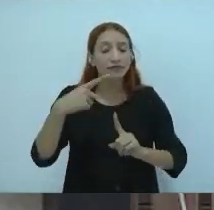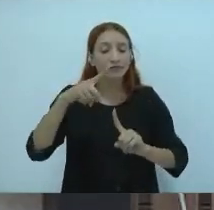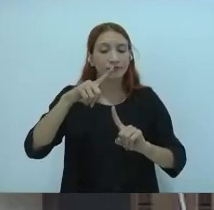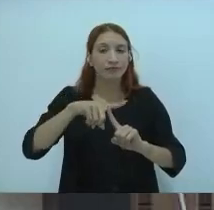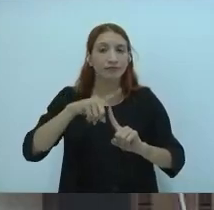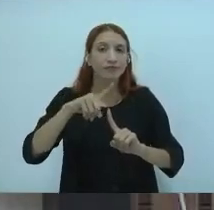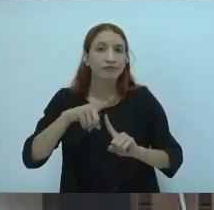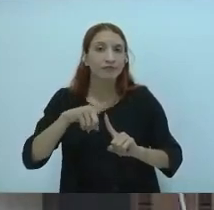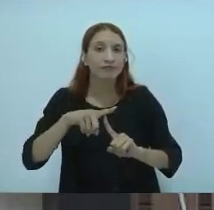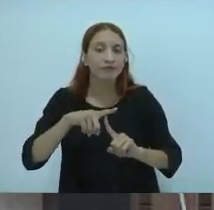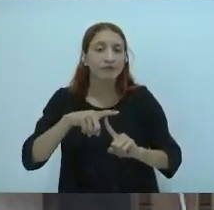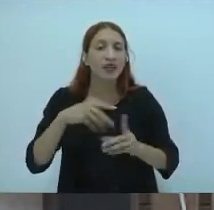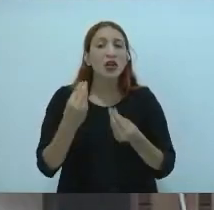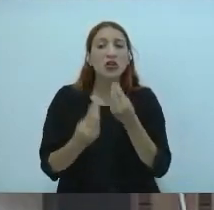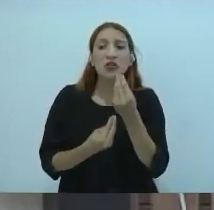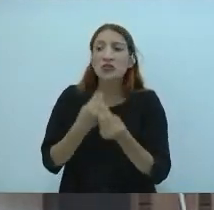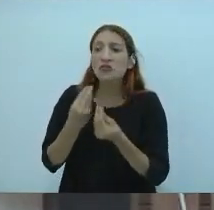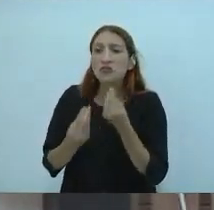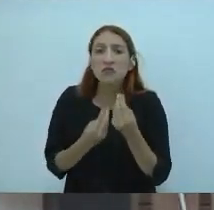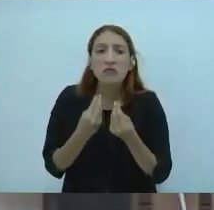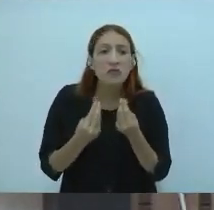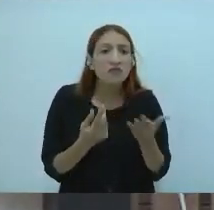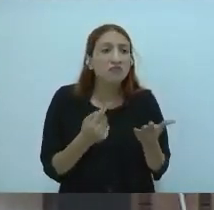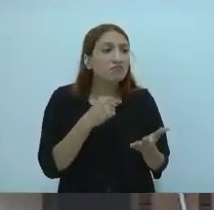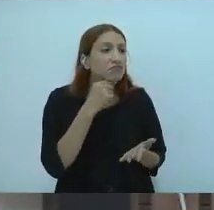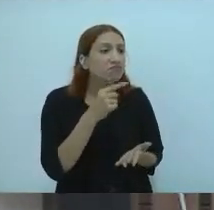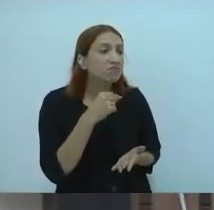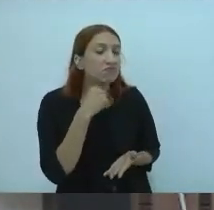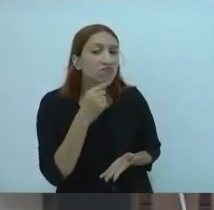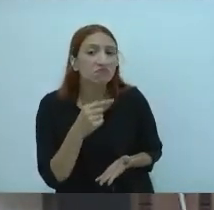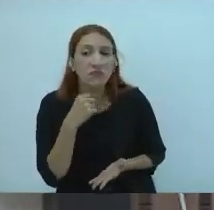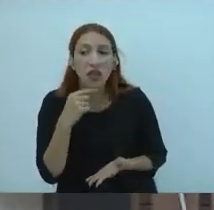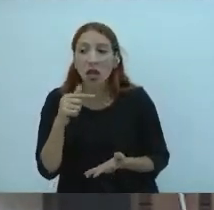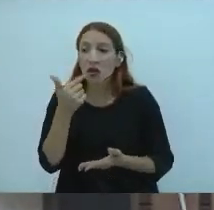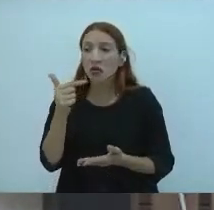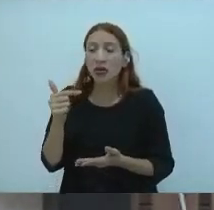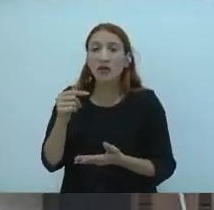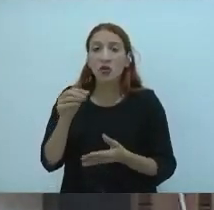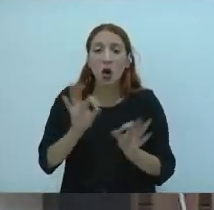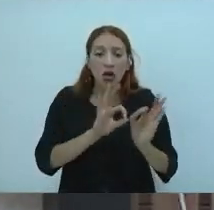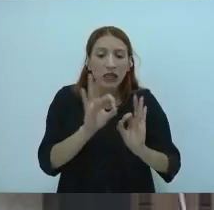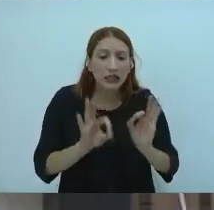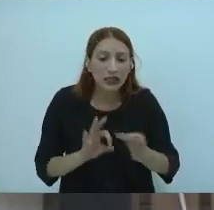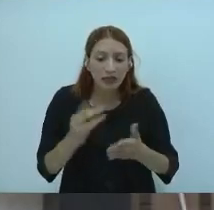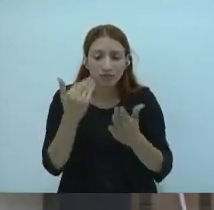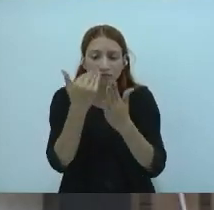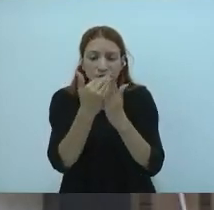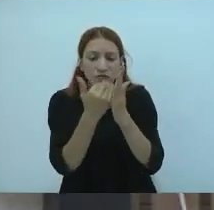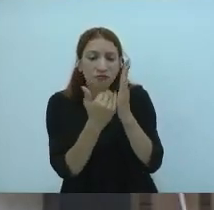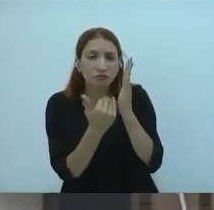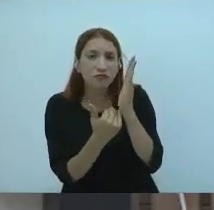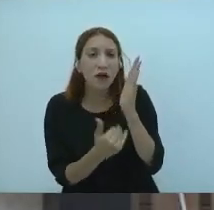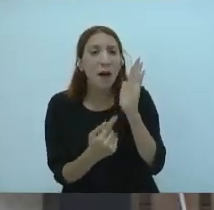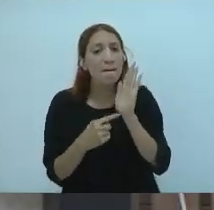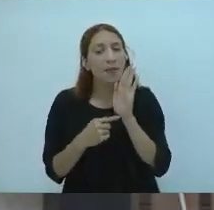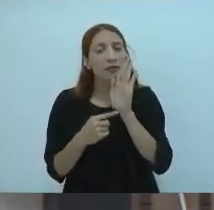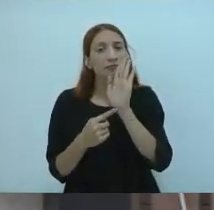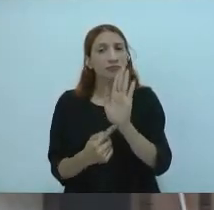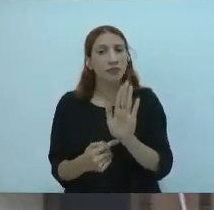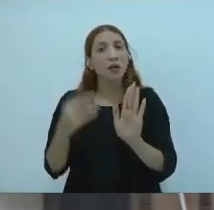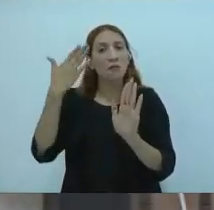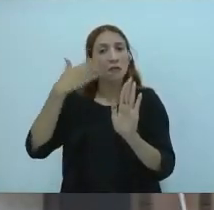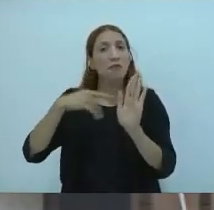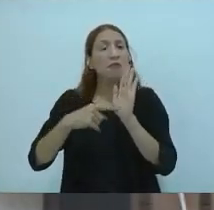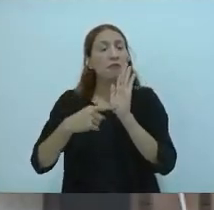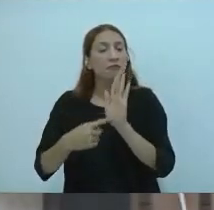Freitas e como mesmo não soube fazer o dever de casa escrevendo nas Entrelinhas ali e mostrando que a